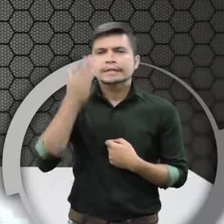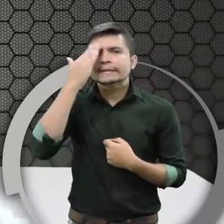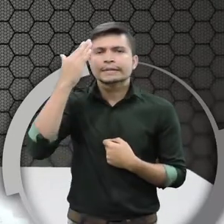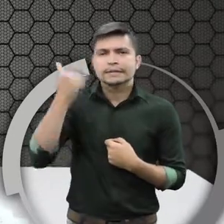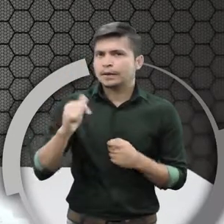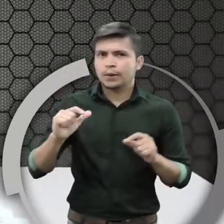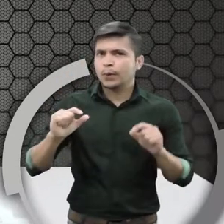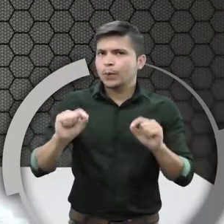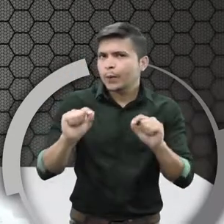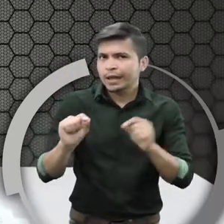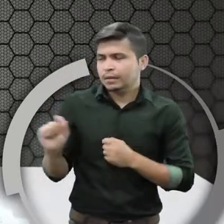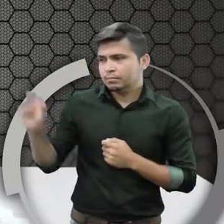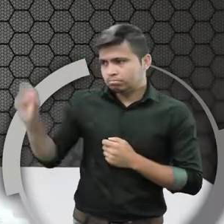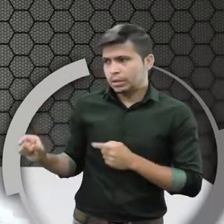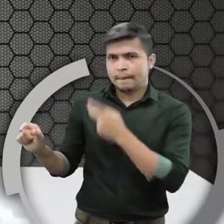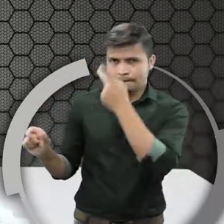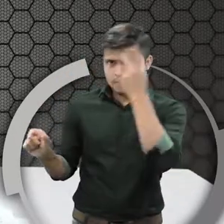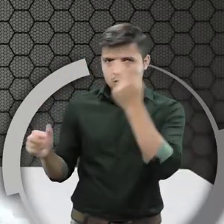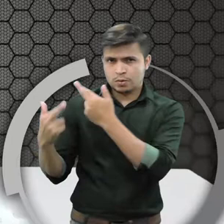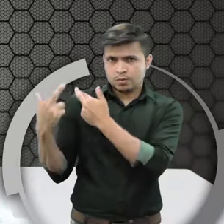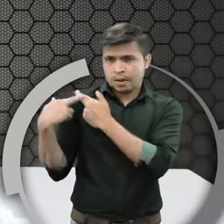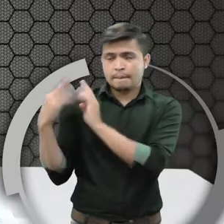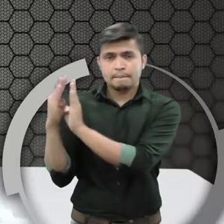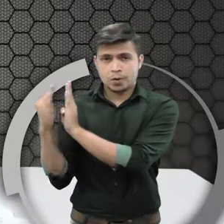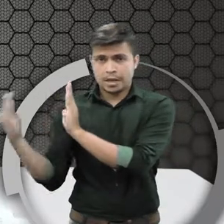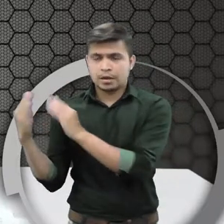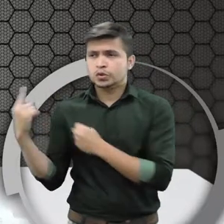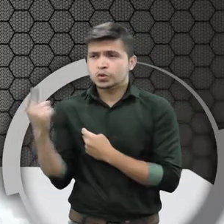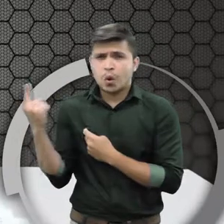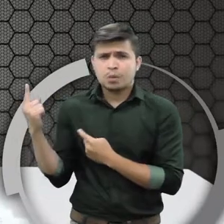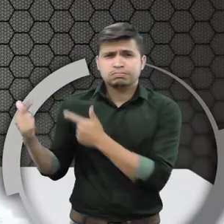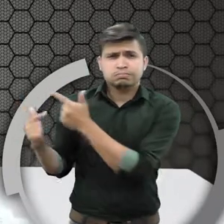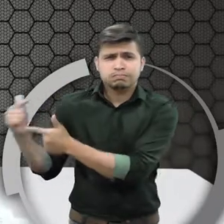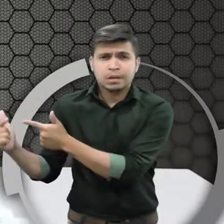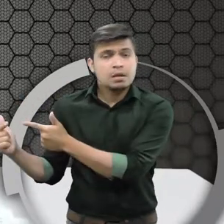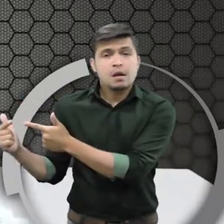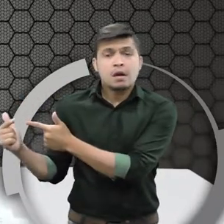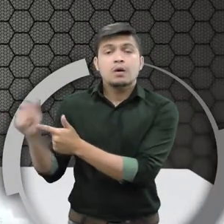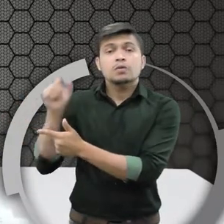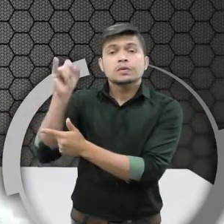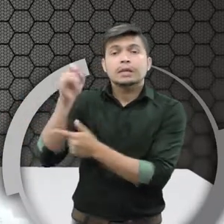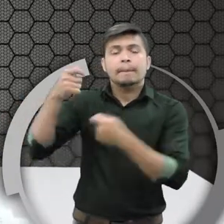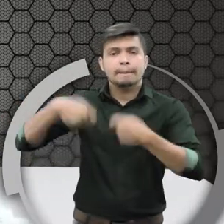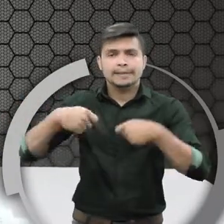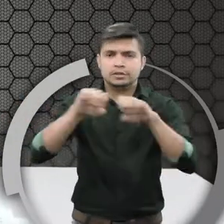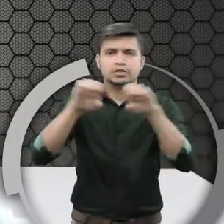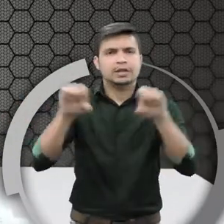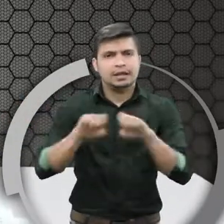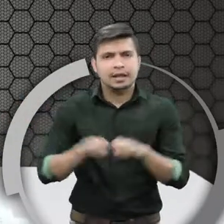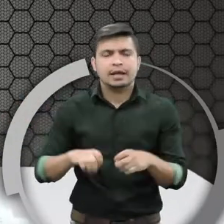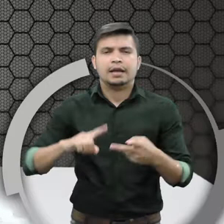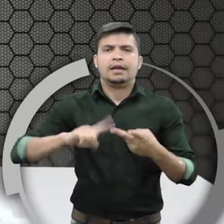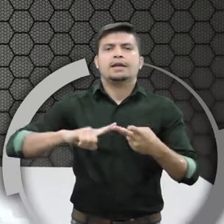o regente não vai poder fazer tudo isso sozinho. De uma estrutura maior, é necessário que a gente tenha um espaço, é necessário que venham livros, é necessário que